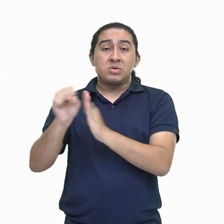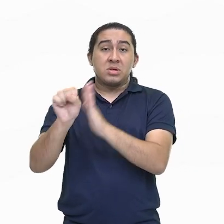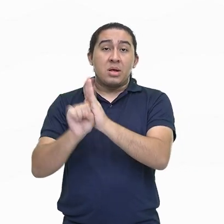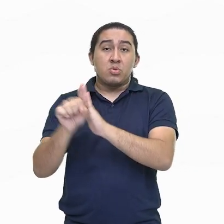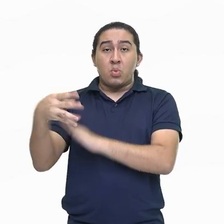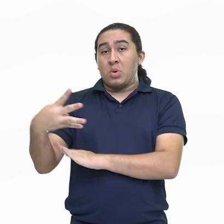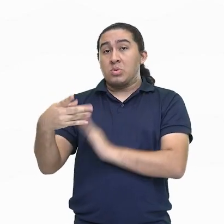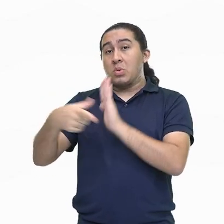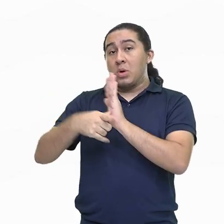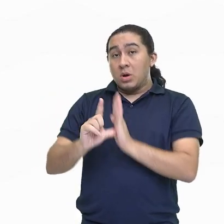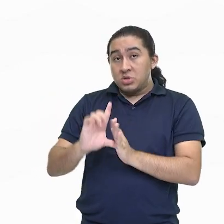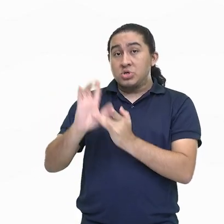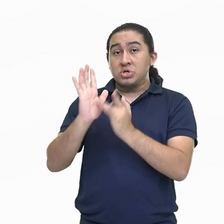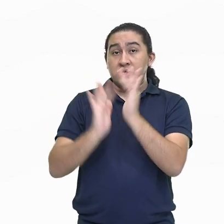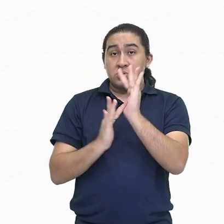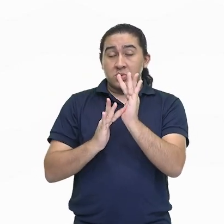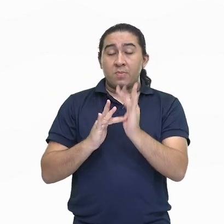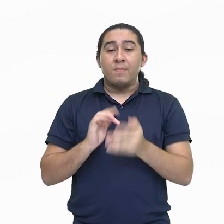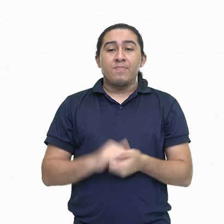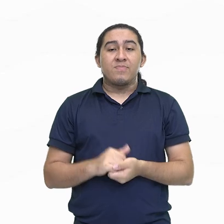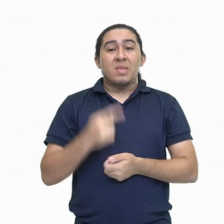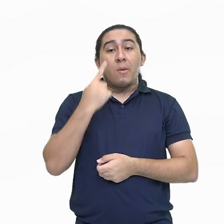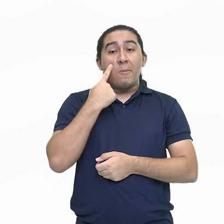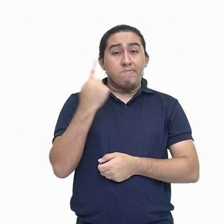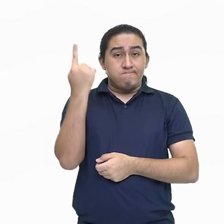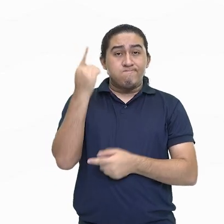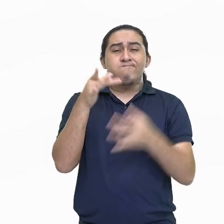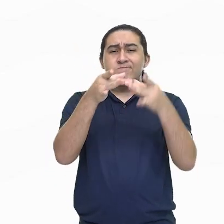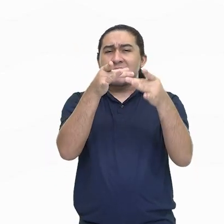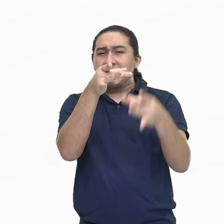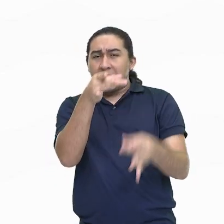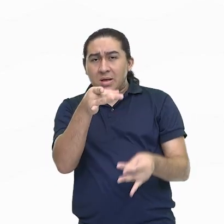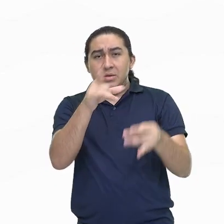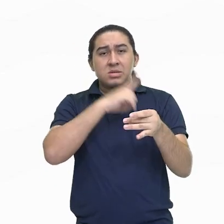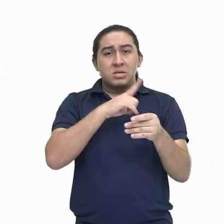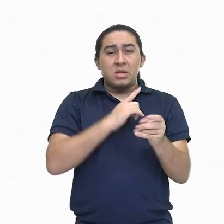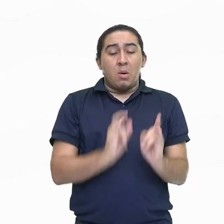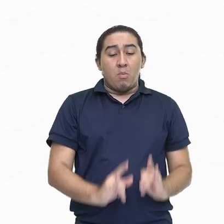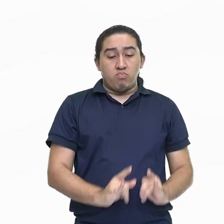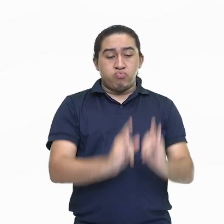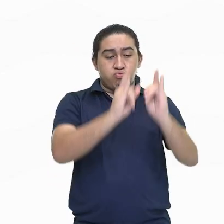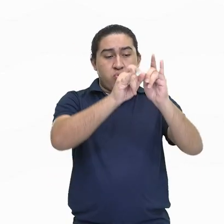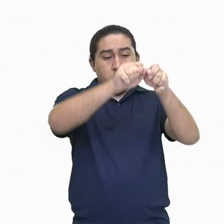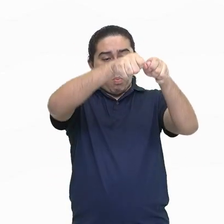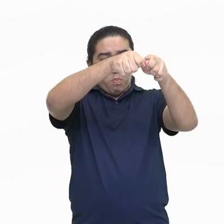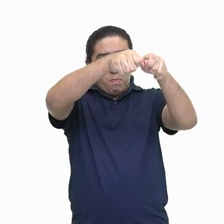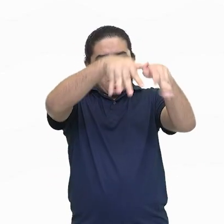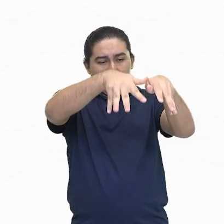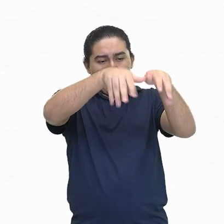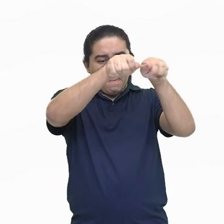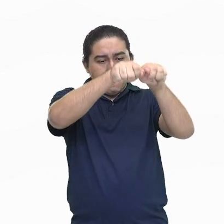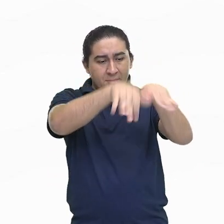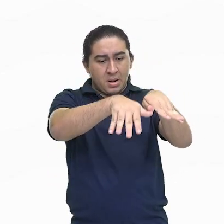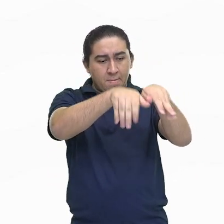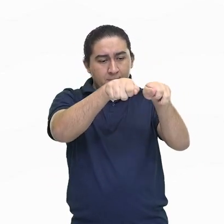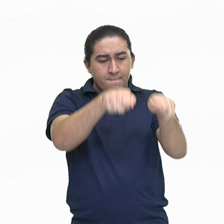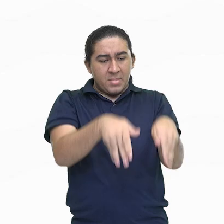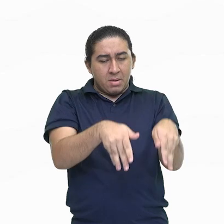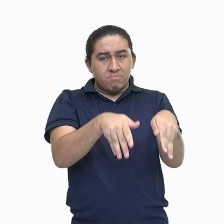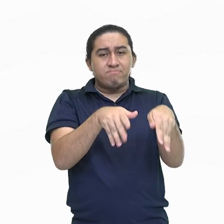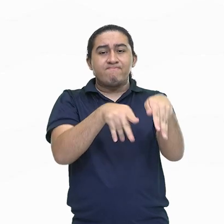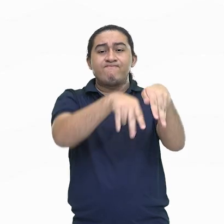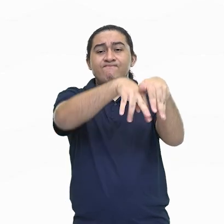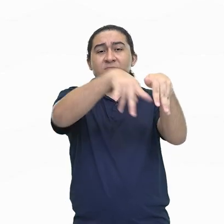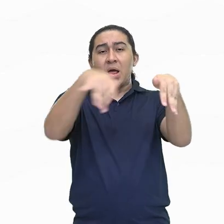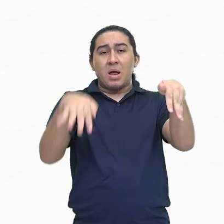capitel coríntio e olha quanto detalhe, olha a riqueza de detalhes que tem aí nesse capitel,